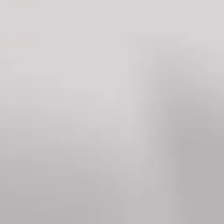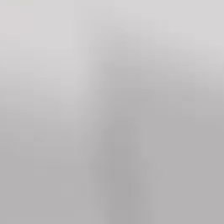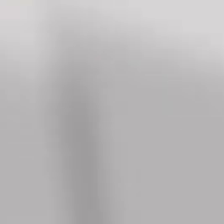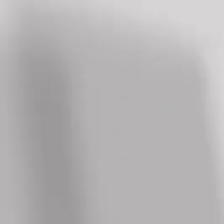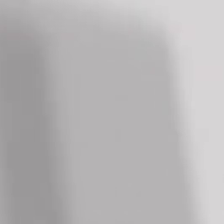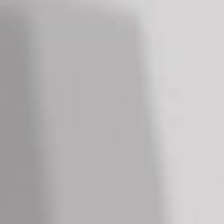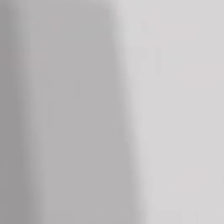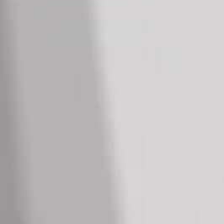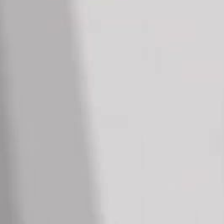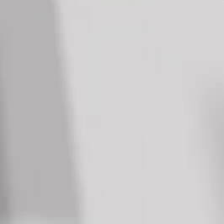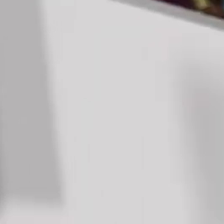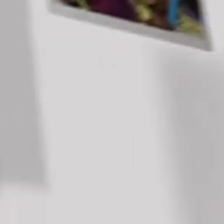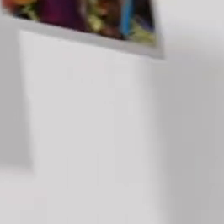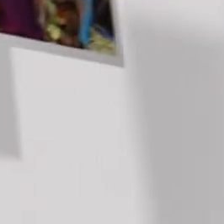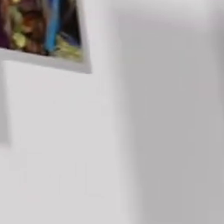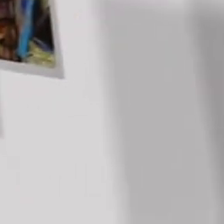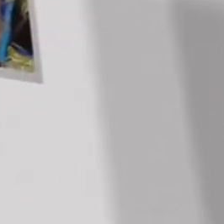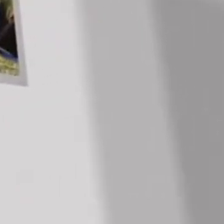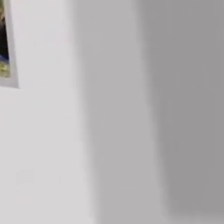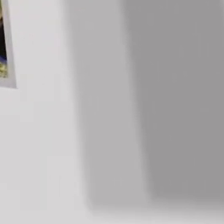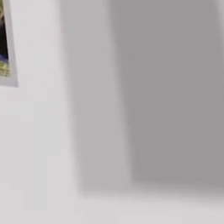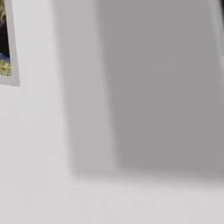E aí